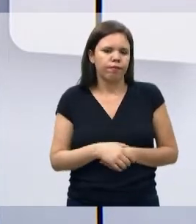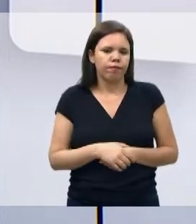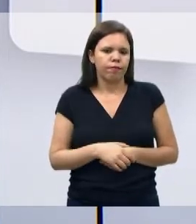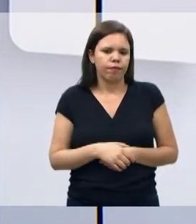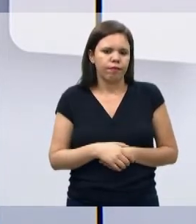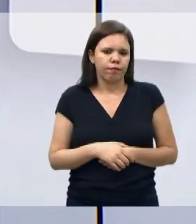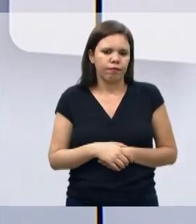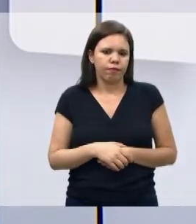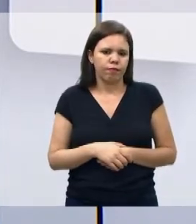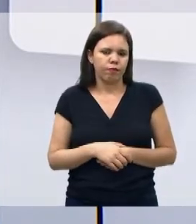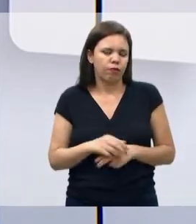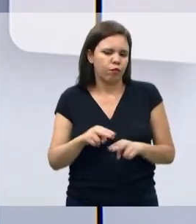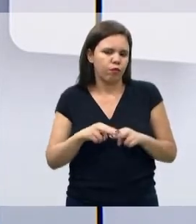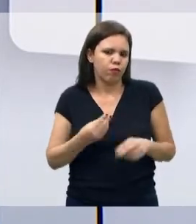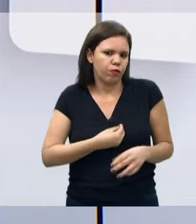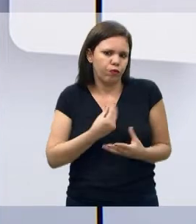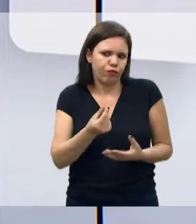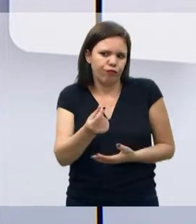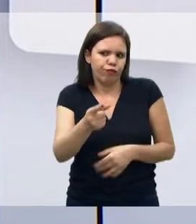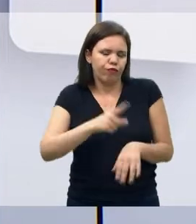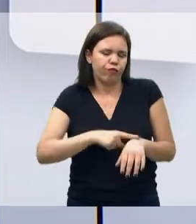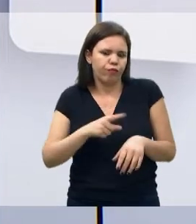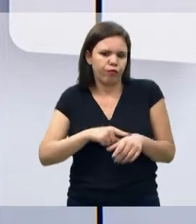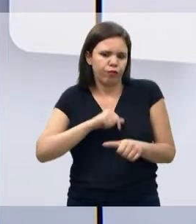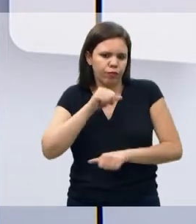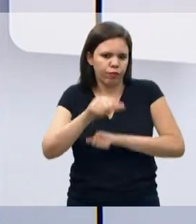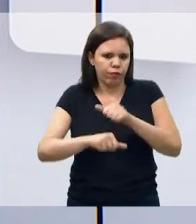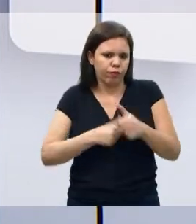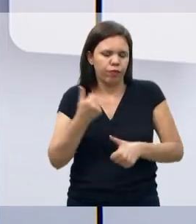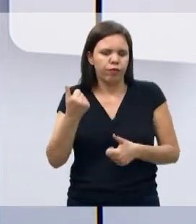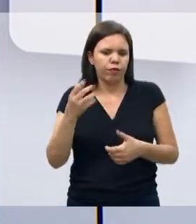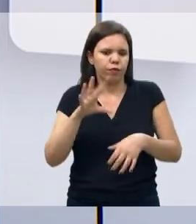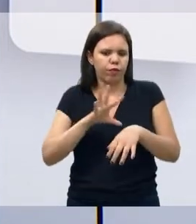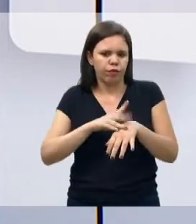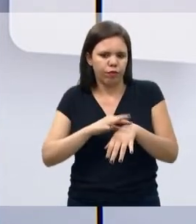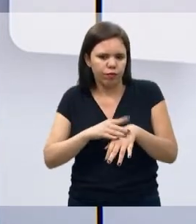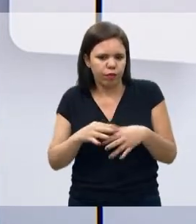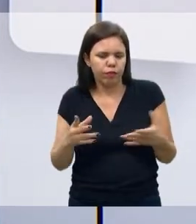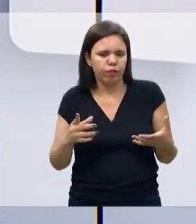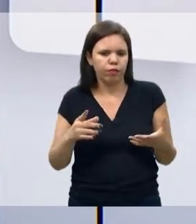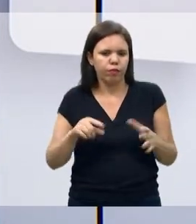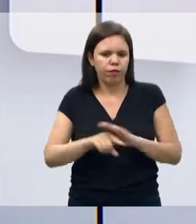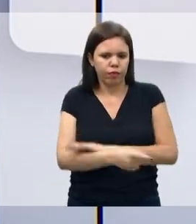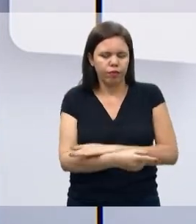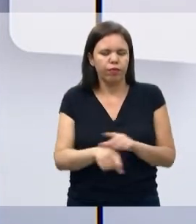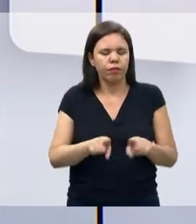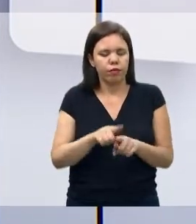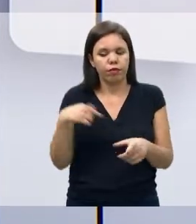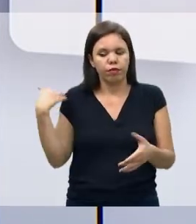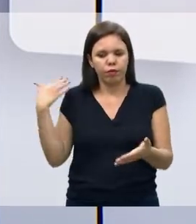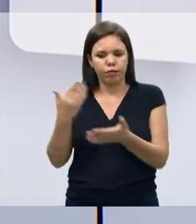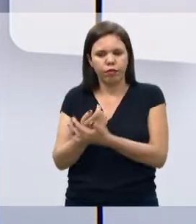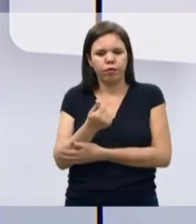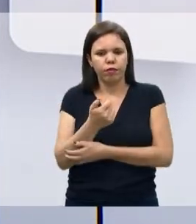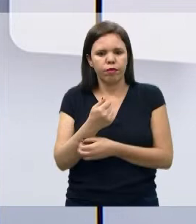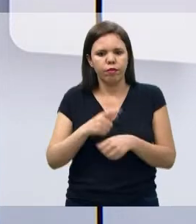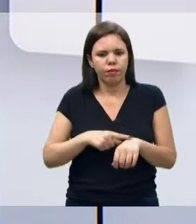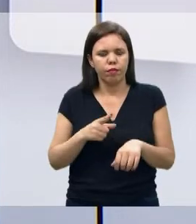a consequência de vivermos bastante, né? Temos aí doenças degenerativas, doenças que até pouco tempo